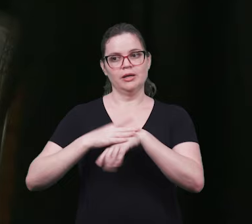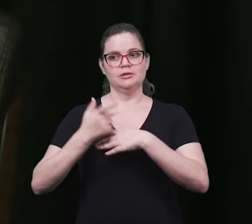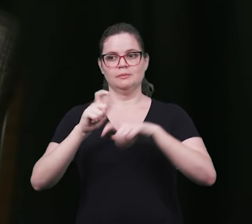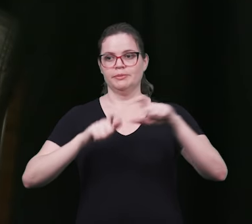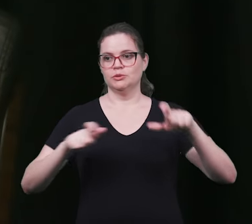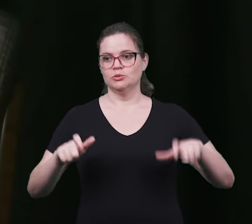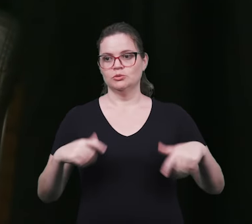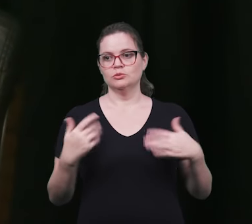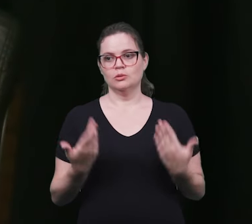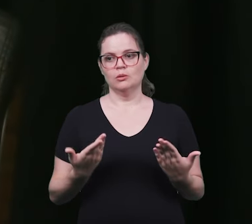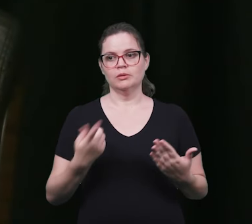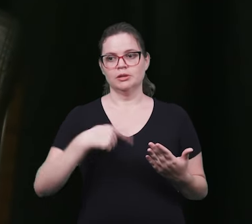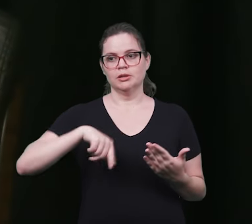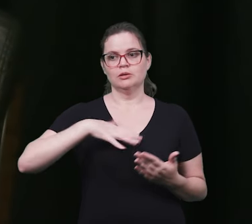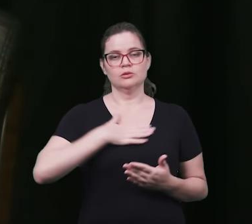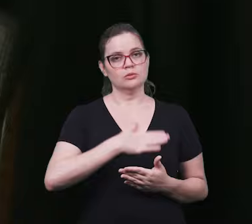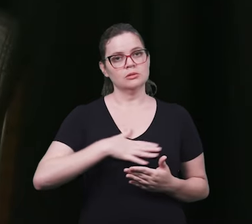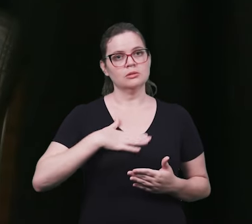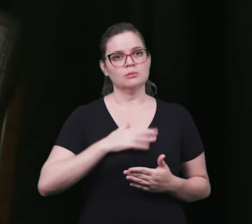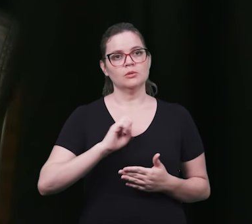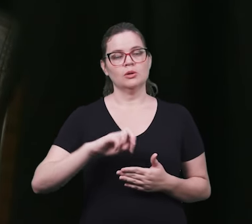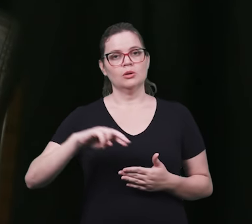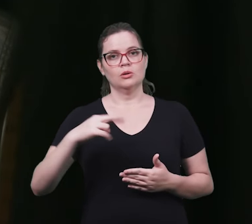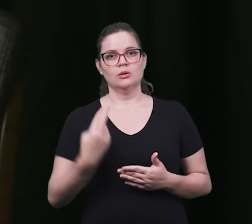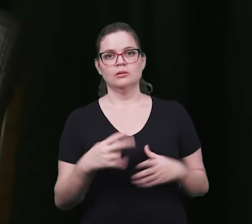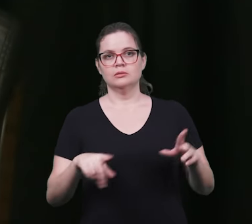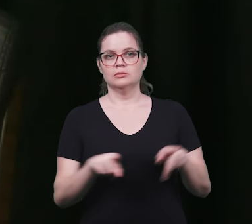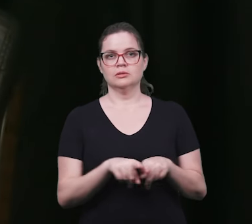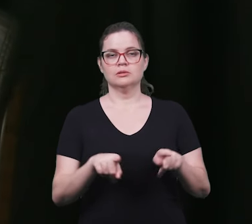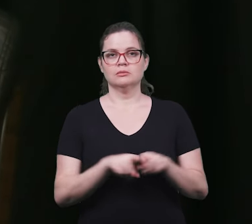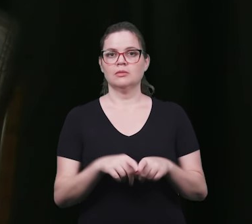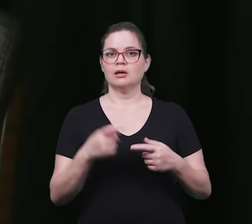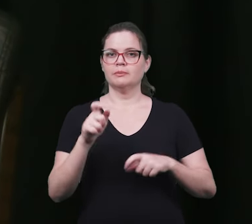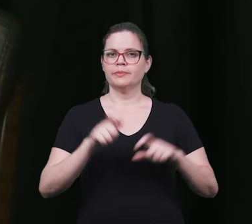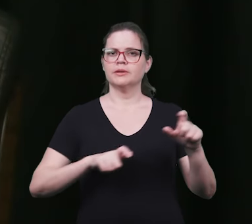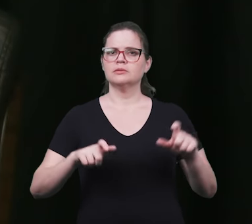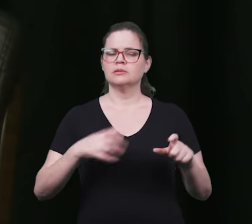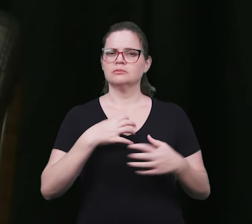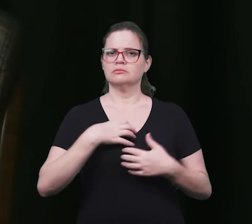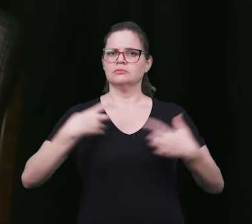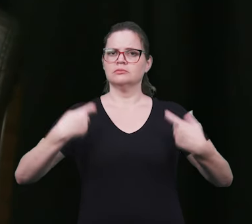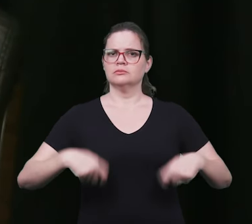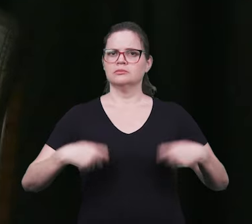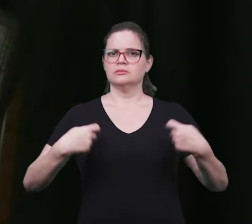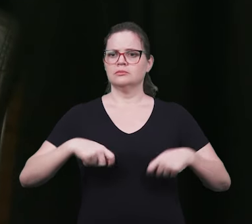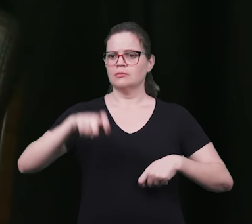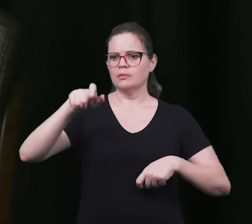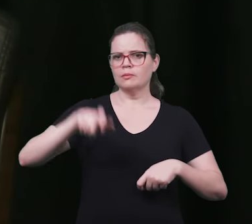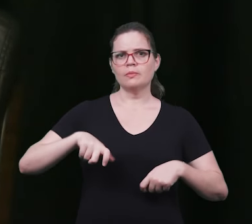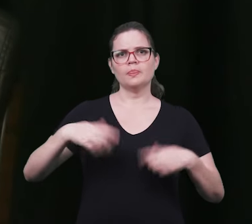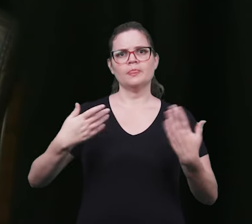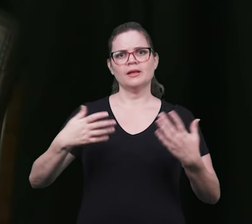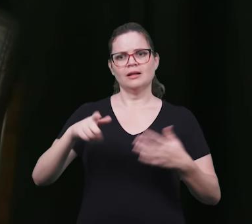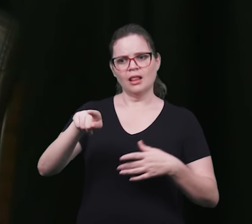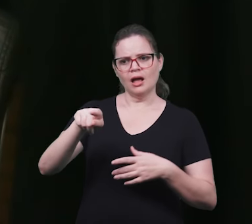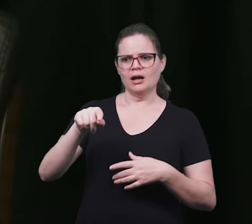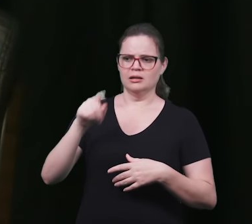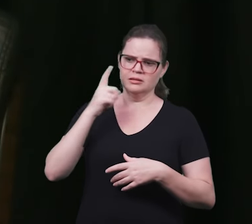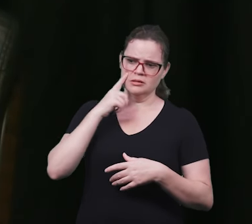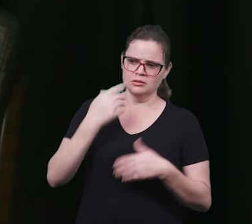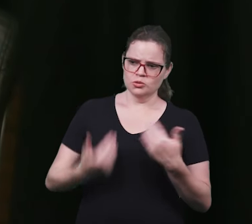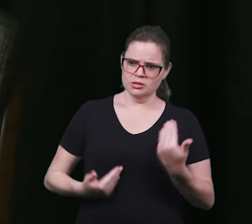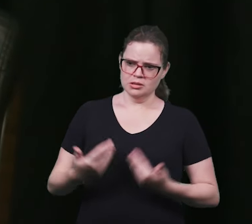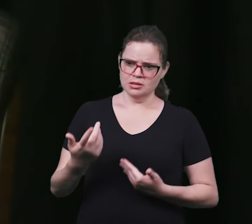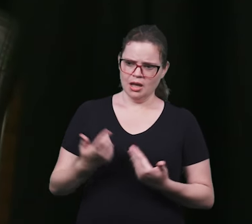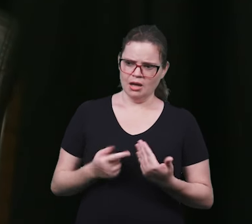pessoa querida da gente, ou até a pessoa, às vezes, sente necessidade de um irmão da igreja. Fala, tem um irmão que está enfermo, Senhor, eu